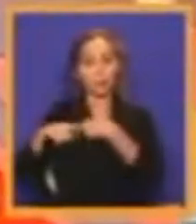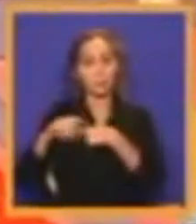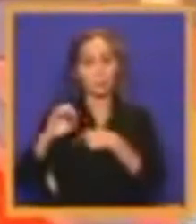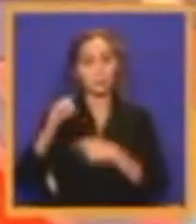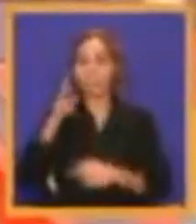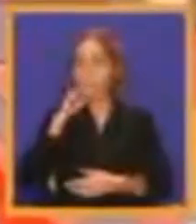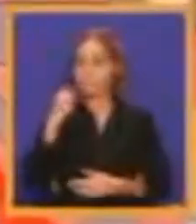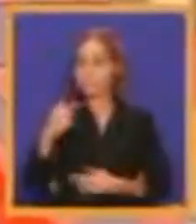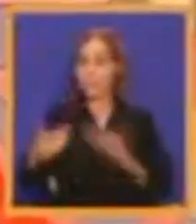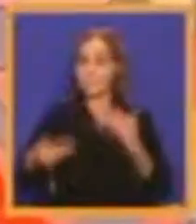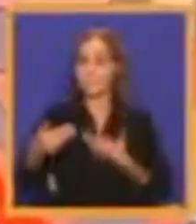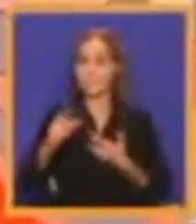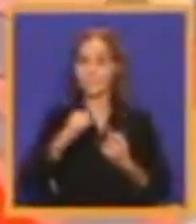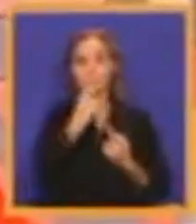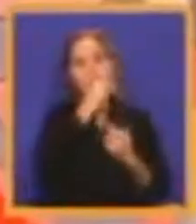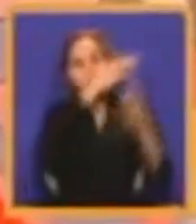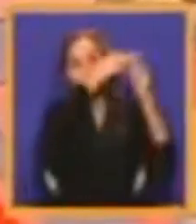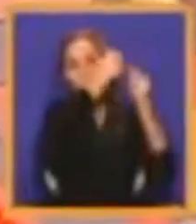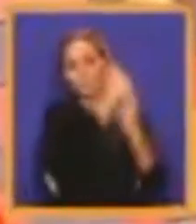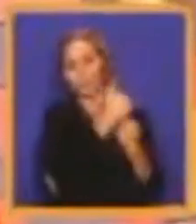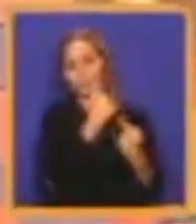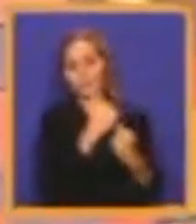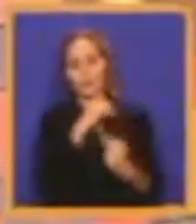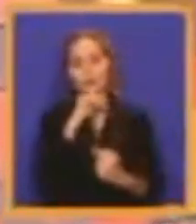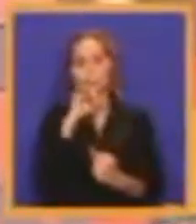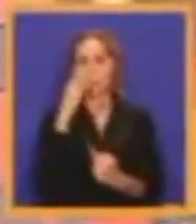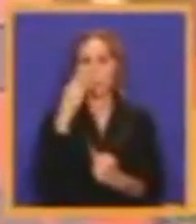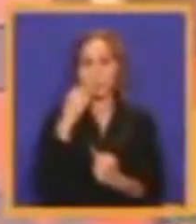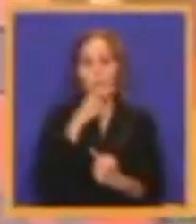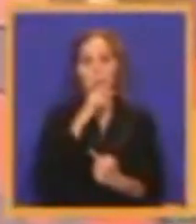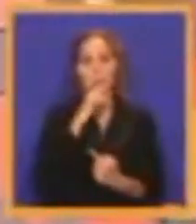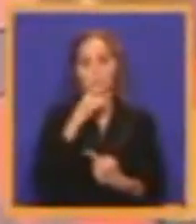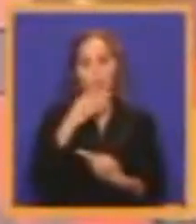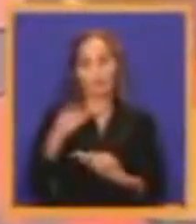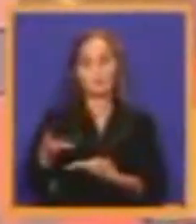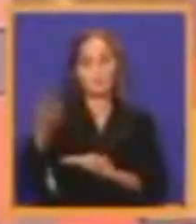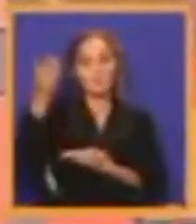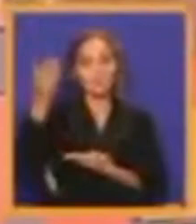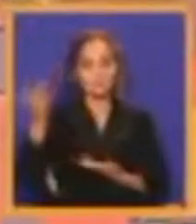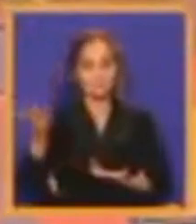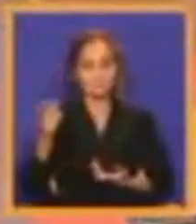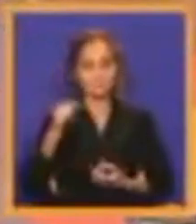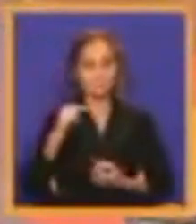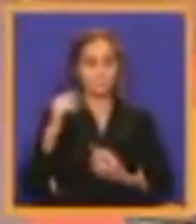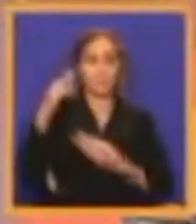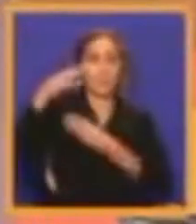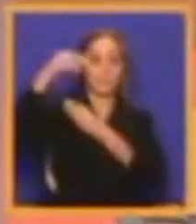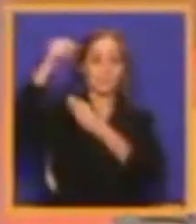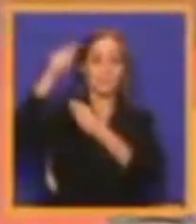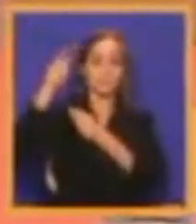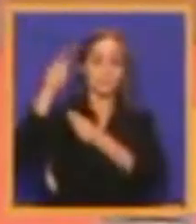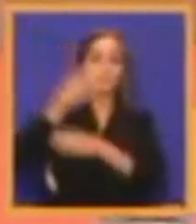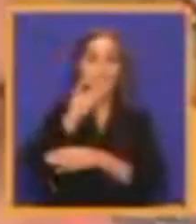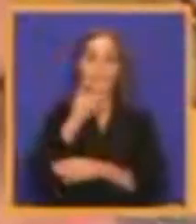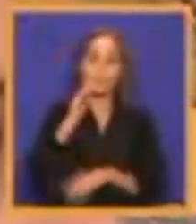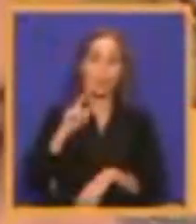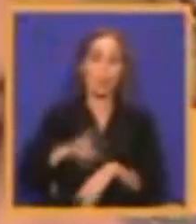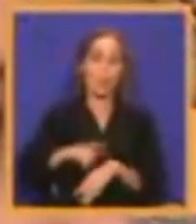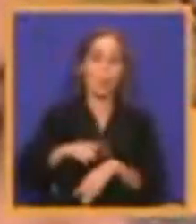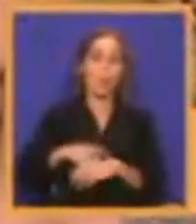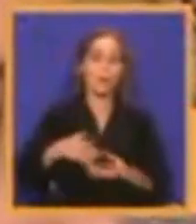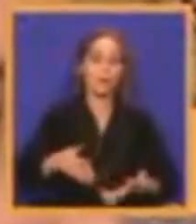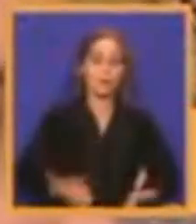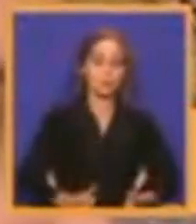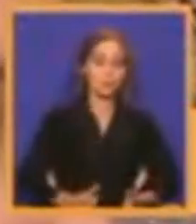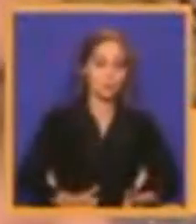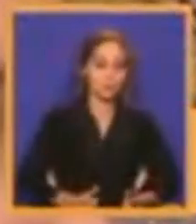Balança, e se tiver um ascendente gêmeos... Estar favorecida neste momento por ter por causa do ascendente. E o ascendente tem a ver com a hora de nascimento e em breve